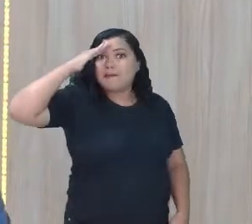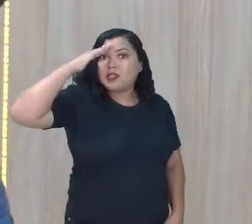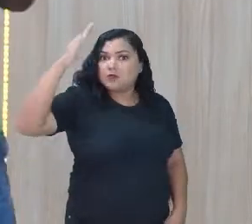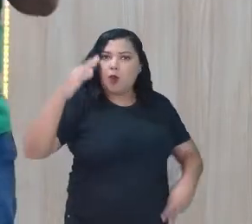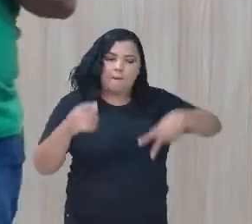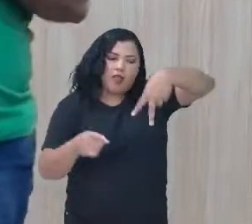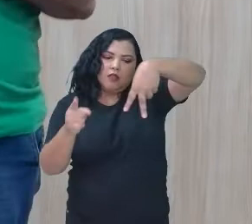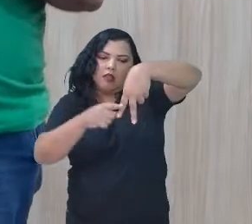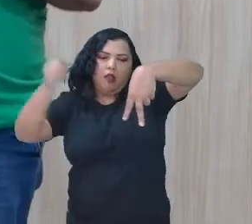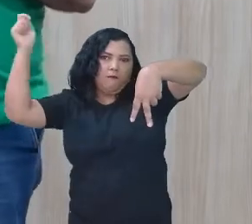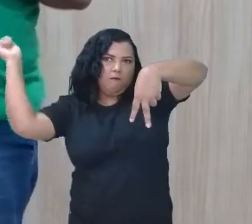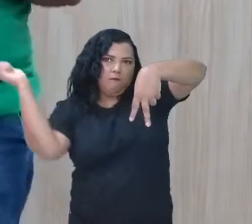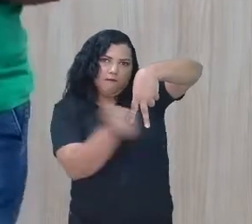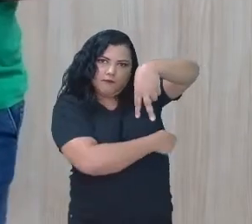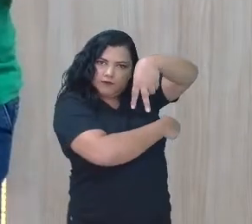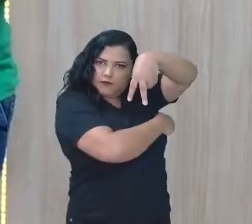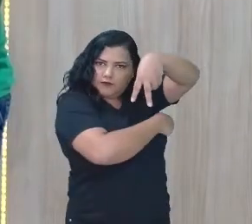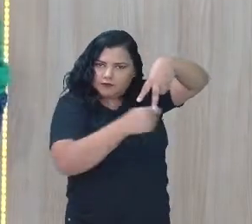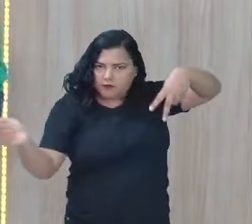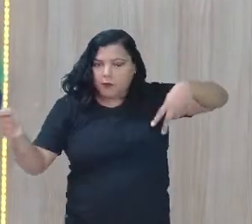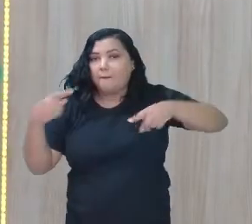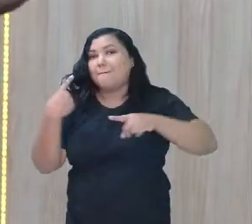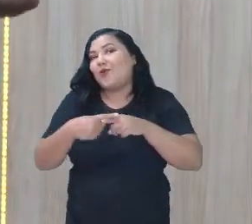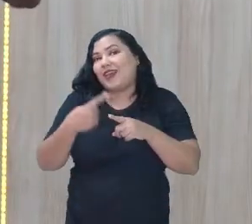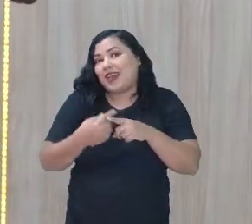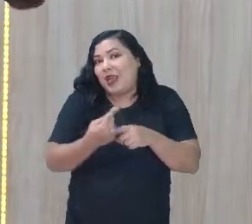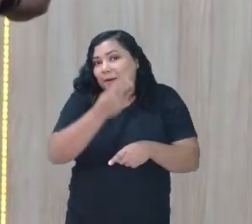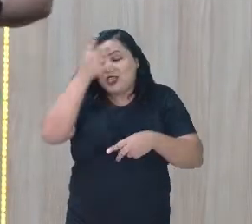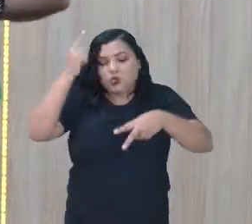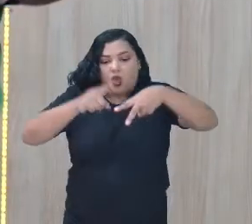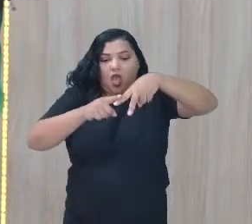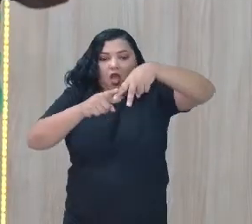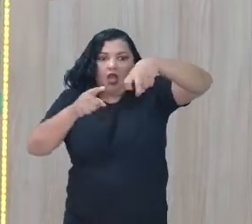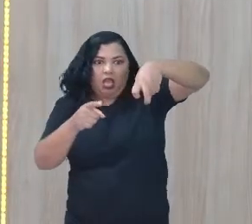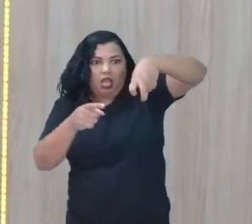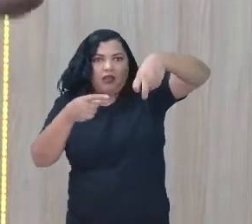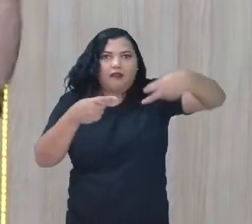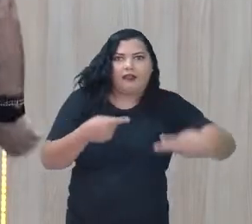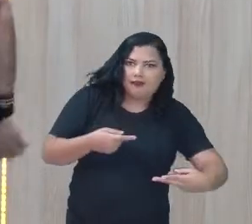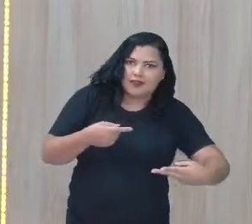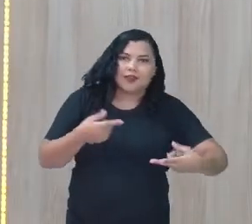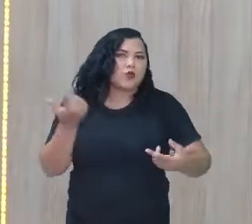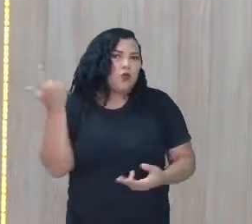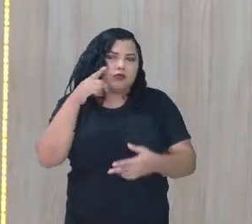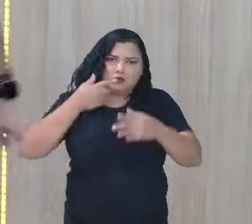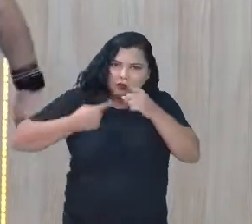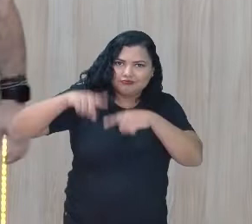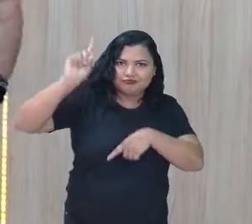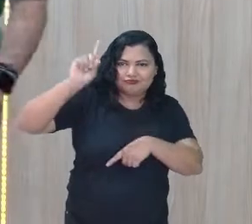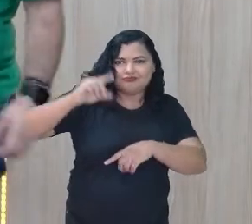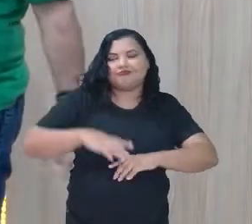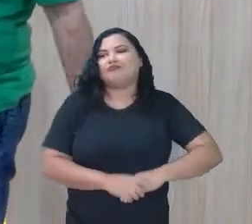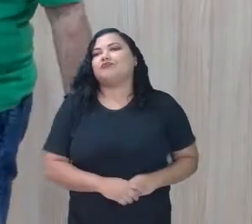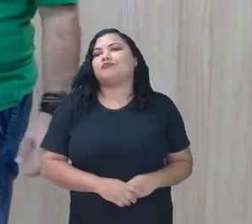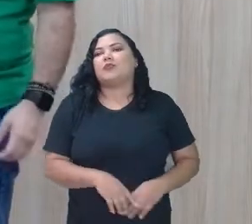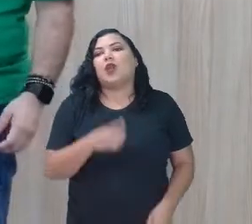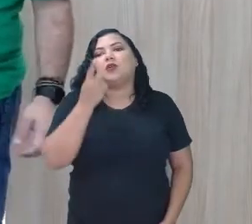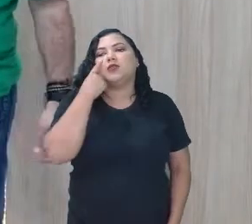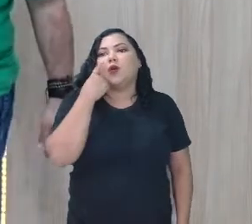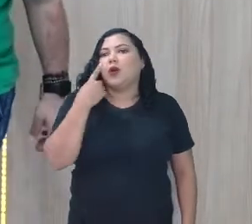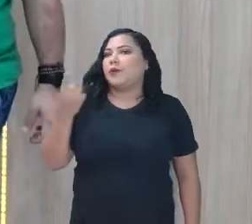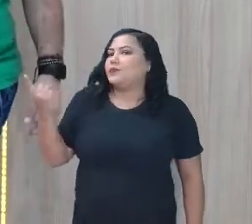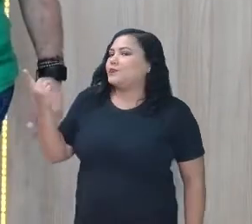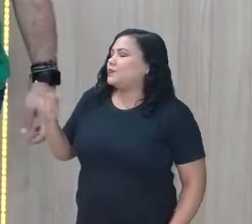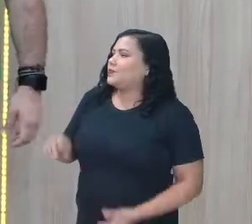pernas dos oponentes, né? Incapacitando, né, os oponentes para que eles pudessem avançar, ok? Aí aqui, ó, a